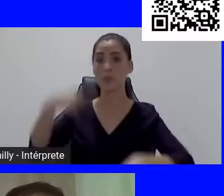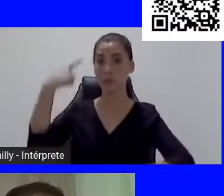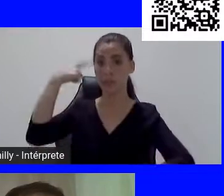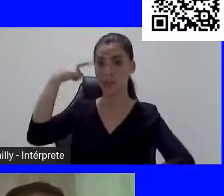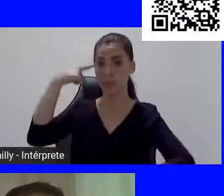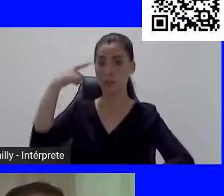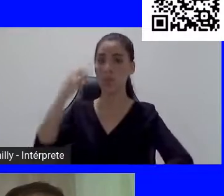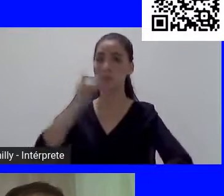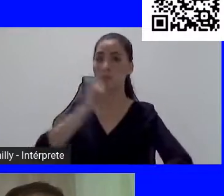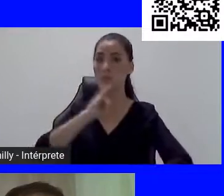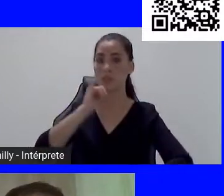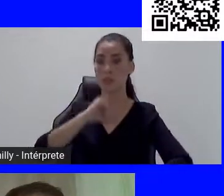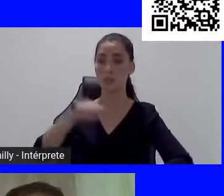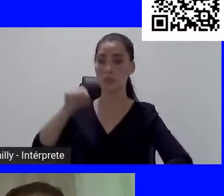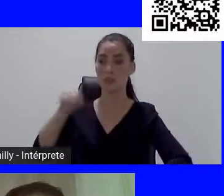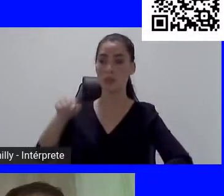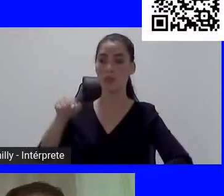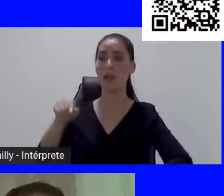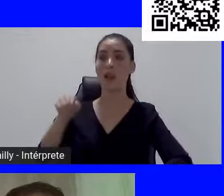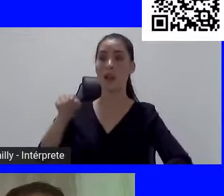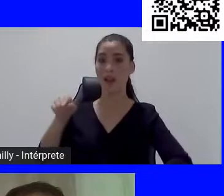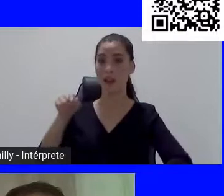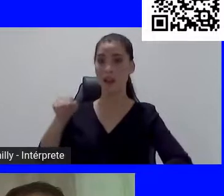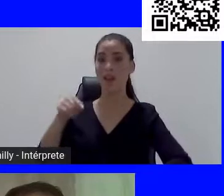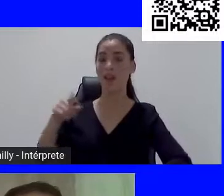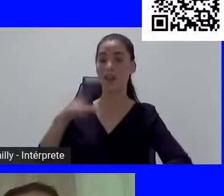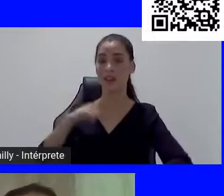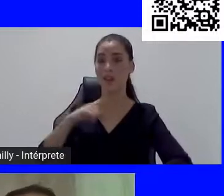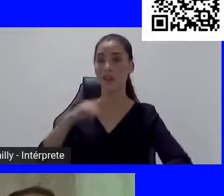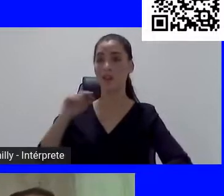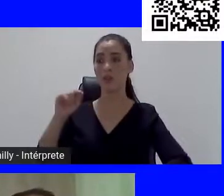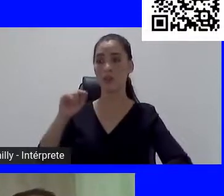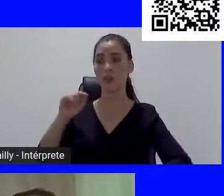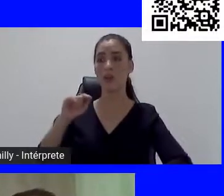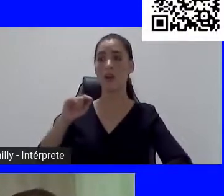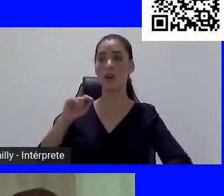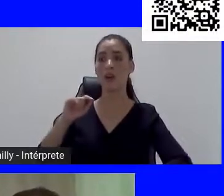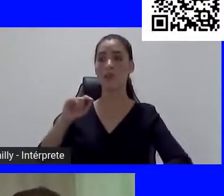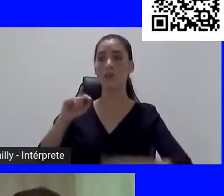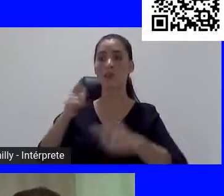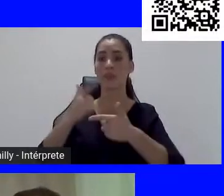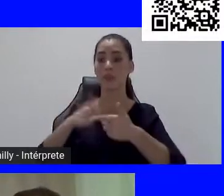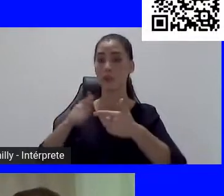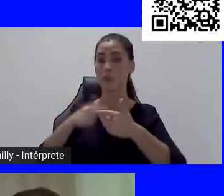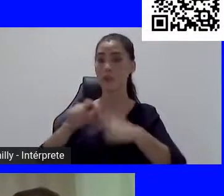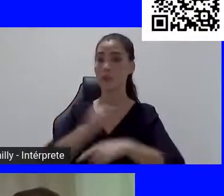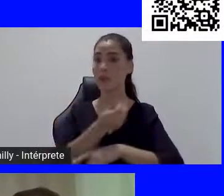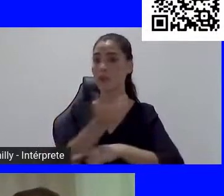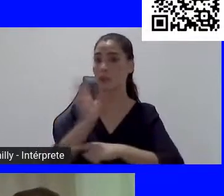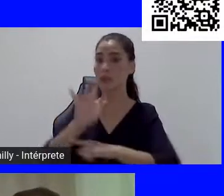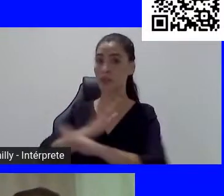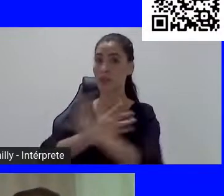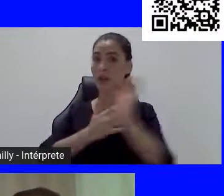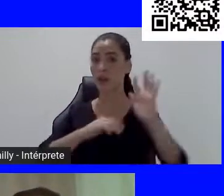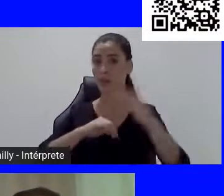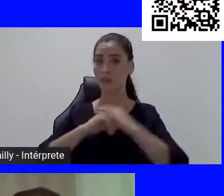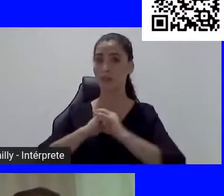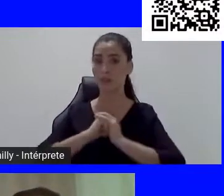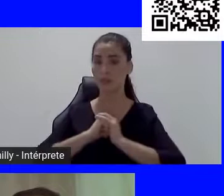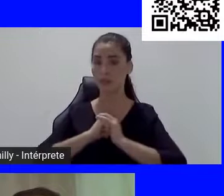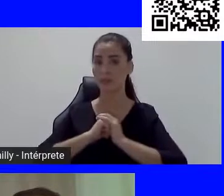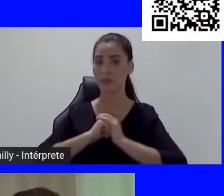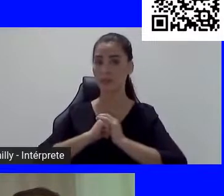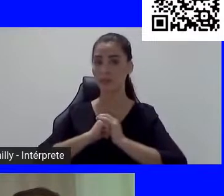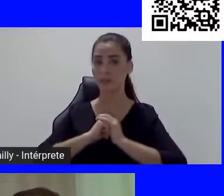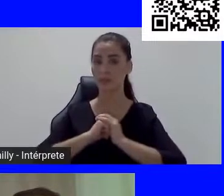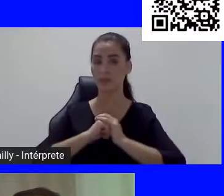passa o trator e gera um impacto ambiental decisivo. 98% do agronegócio brasileiro é sério,